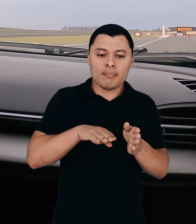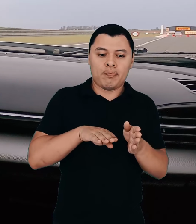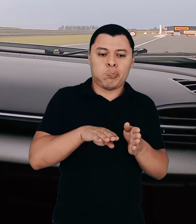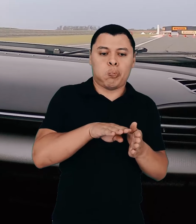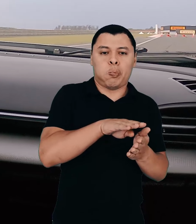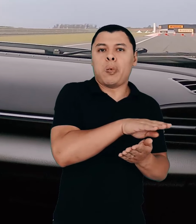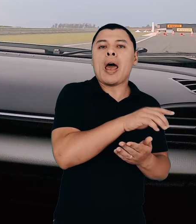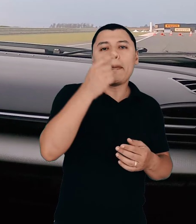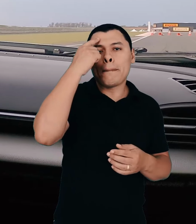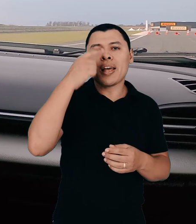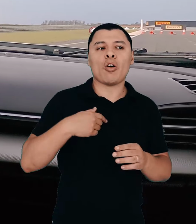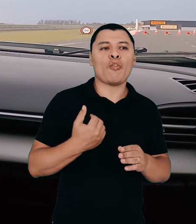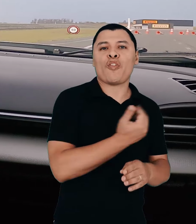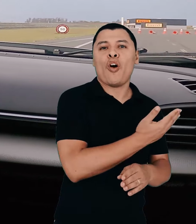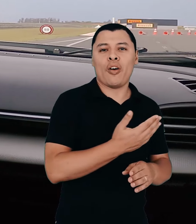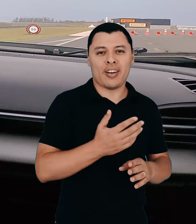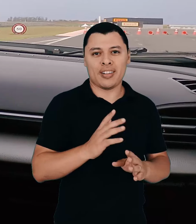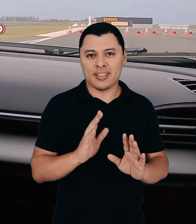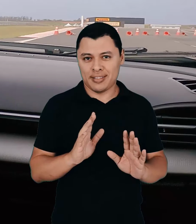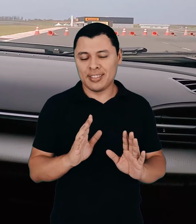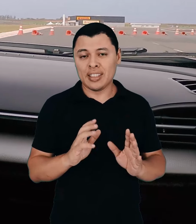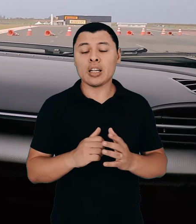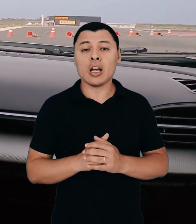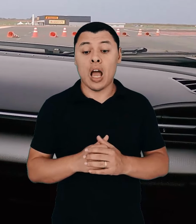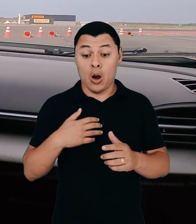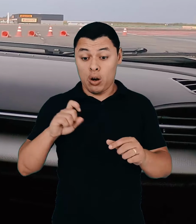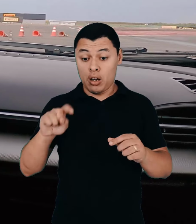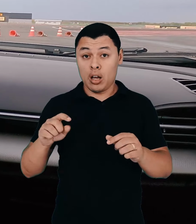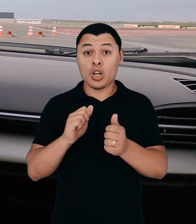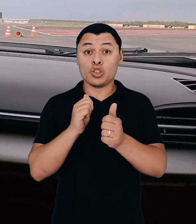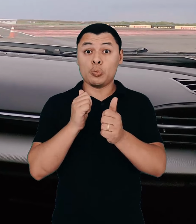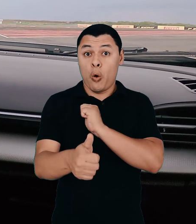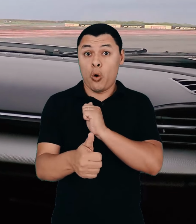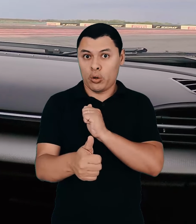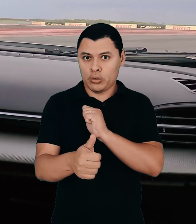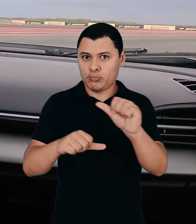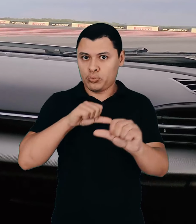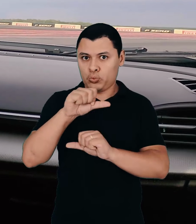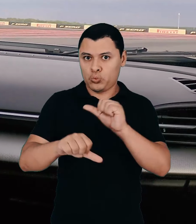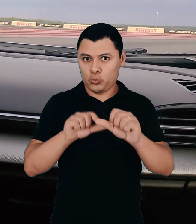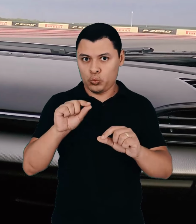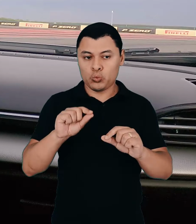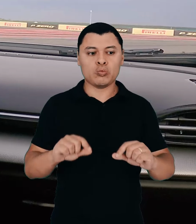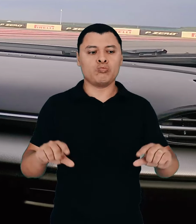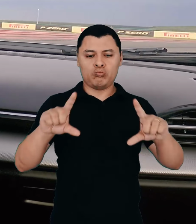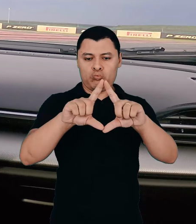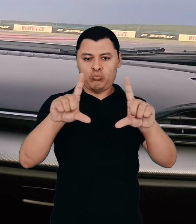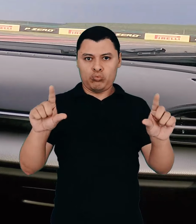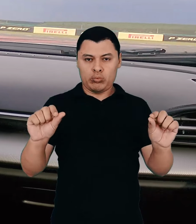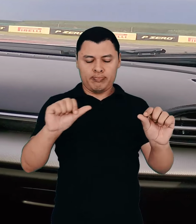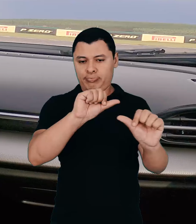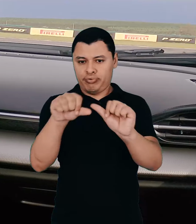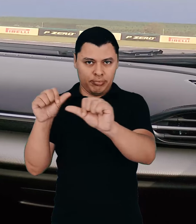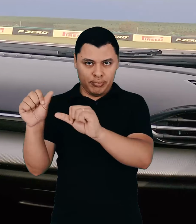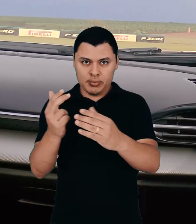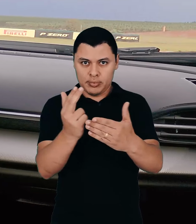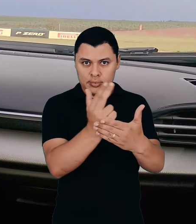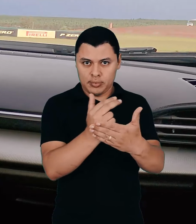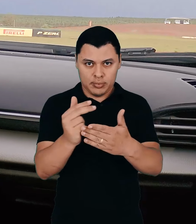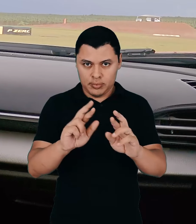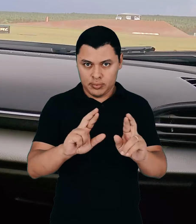pista. Vamos apertar um pouquinho mais o ritmo agora, então vou ligar o modo Sport. Quando eu aperto o modo Sport, o que acontece? O painel mudou o grafismo, né?